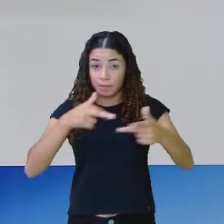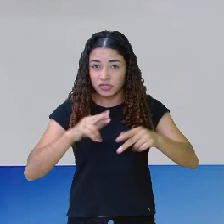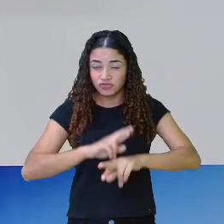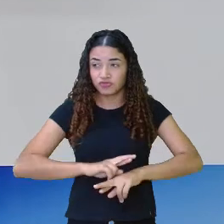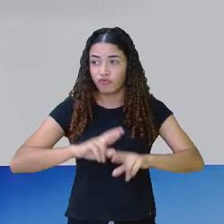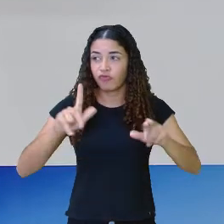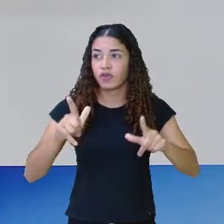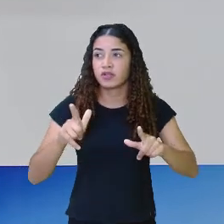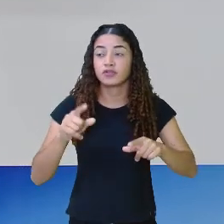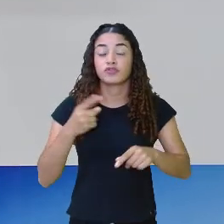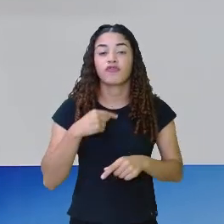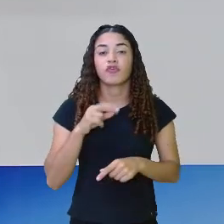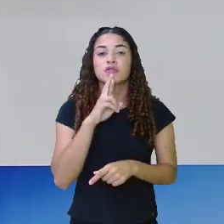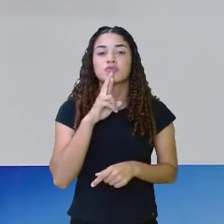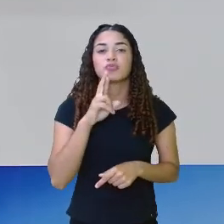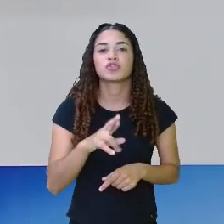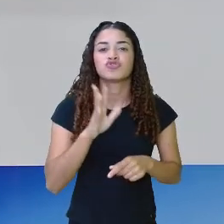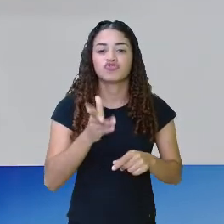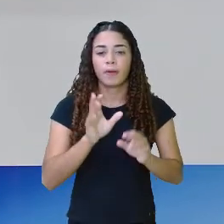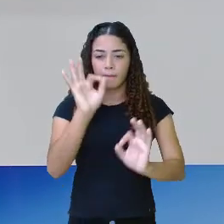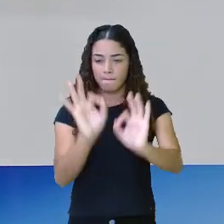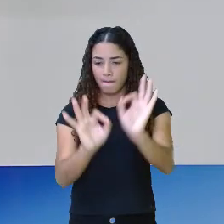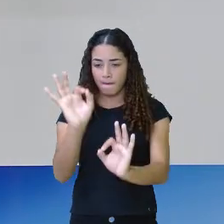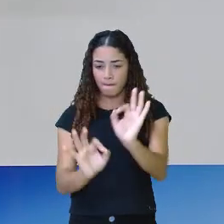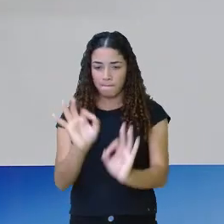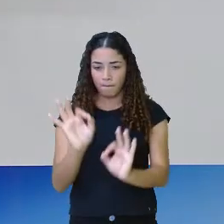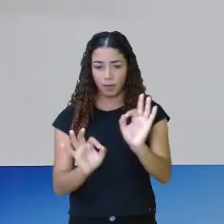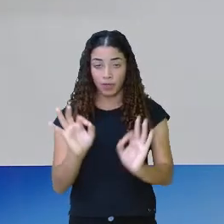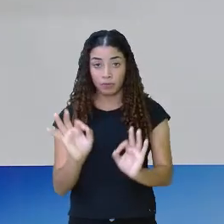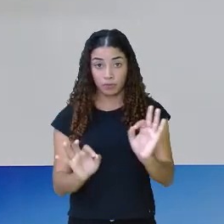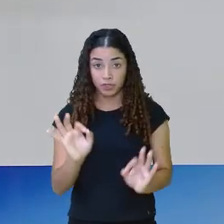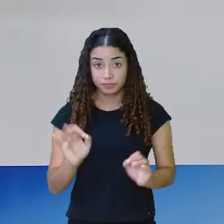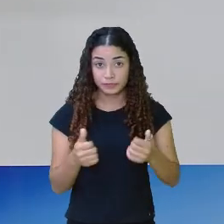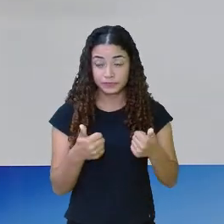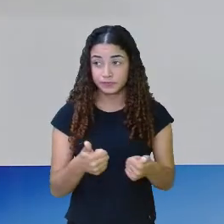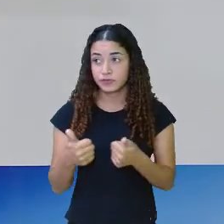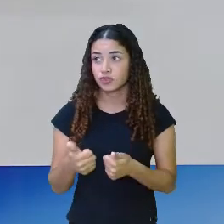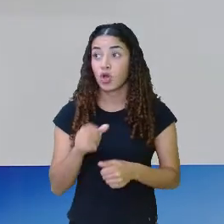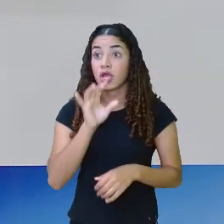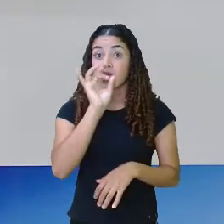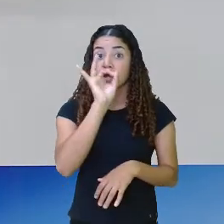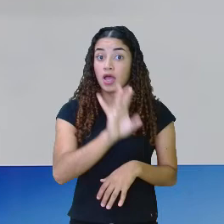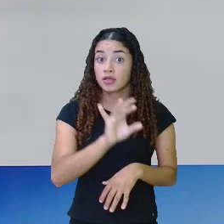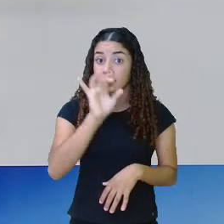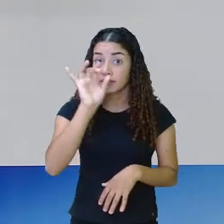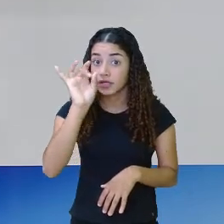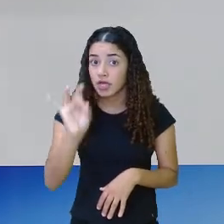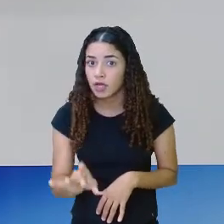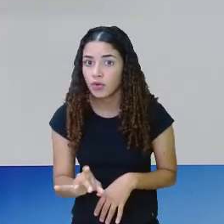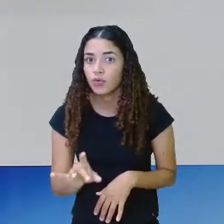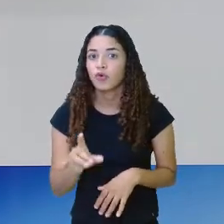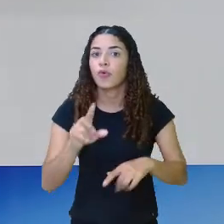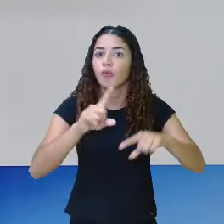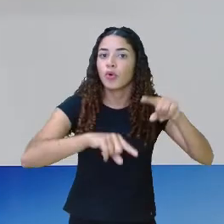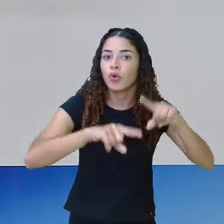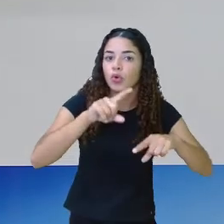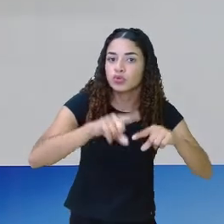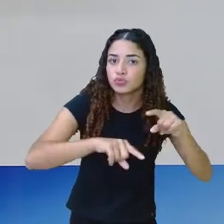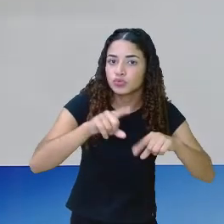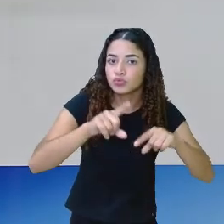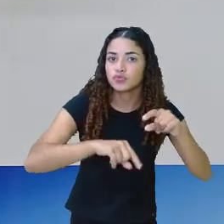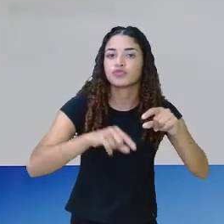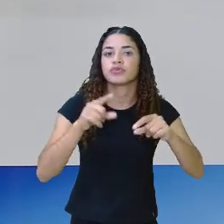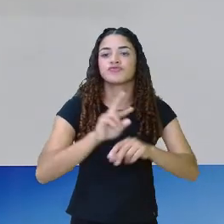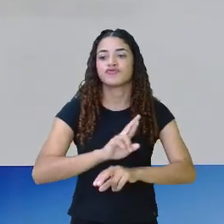tudo montadinho. Ó, cada produto é diferente do outro.